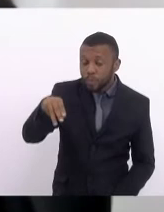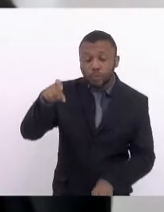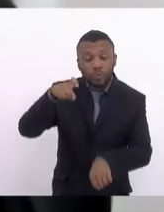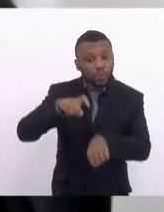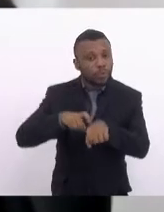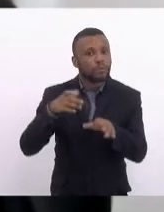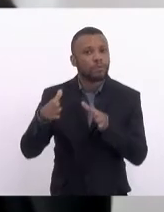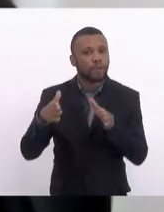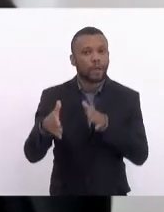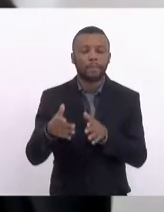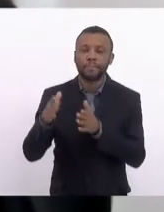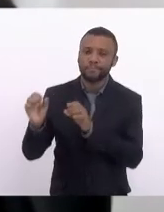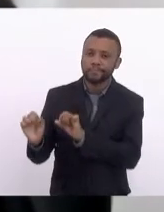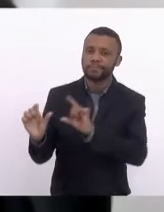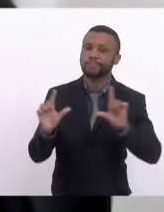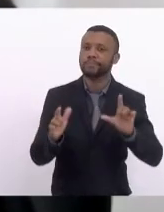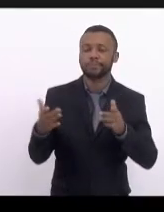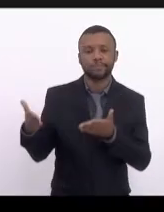Deputado Flávio.